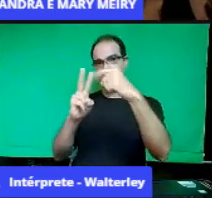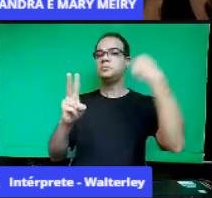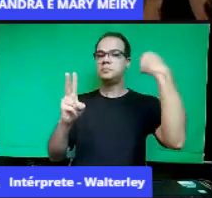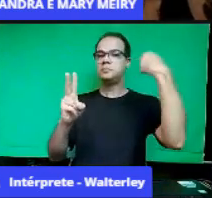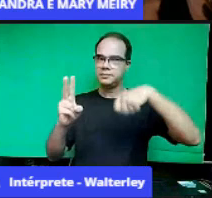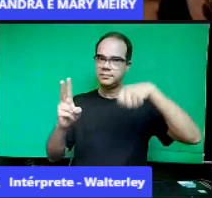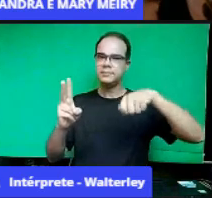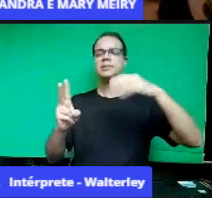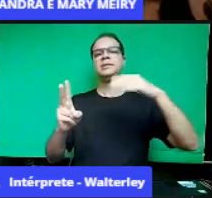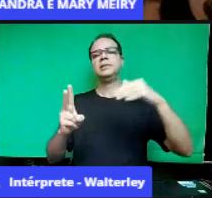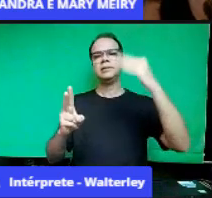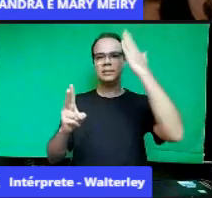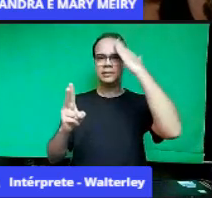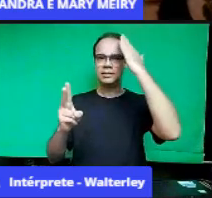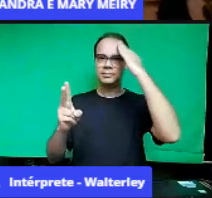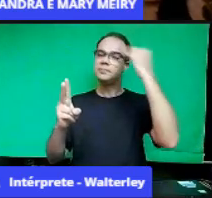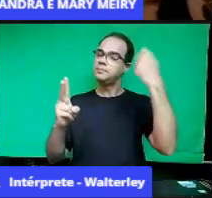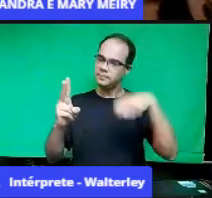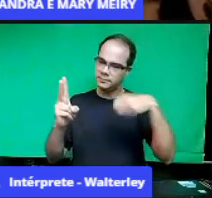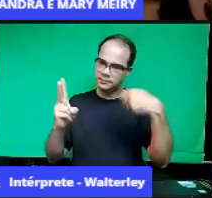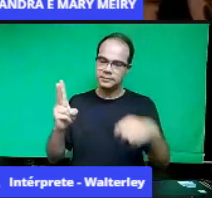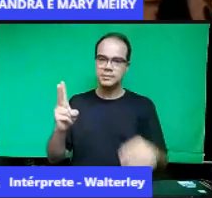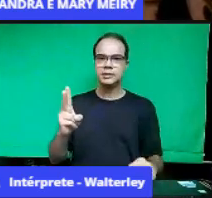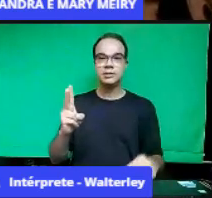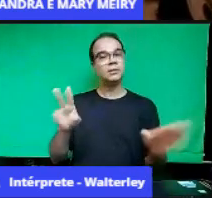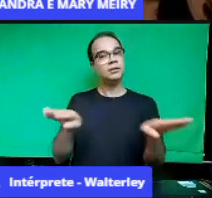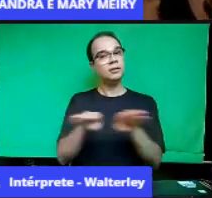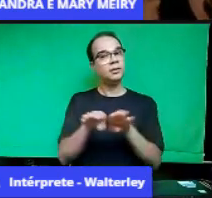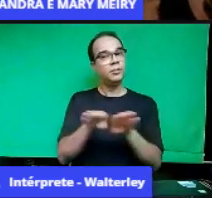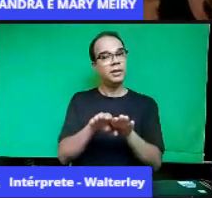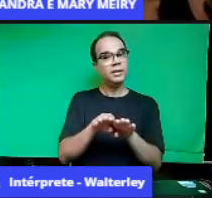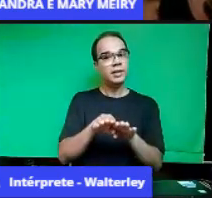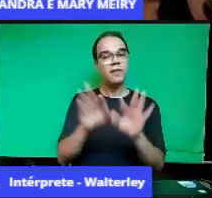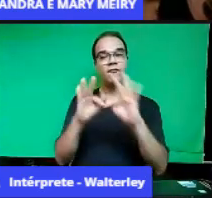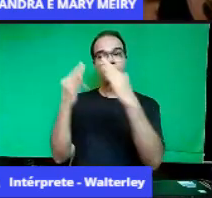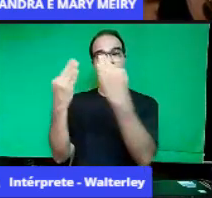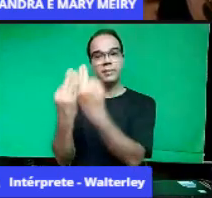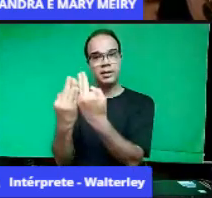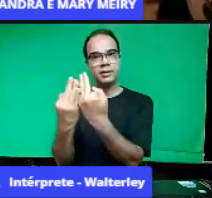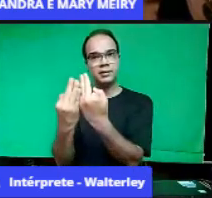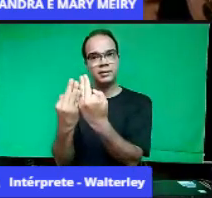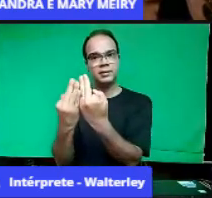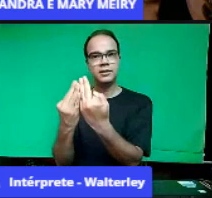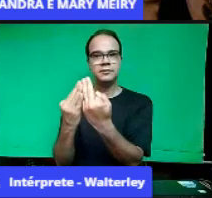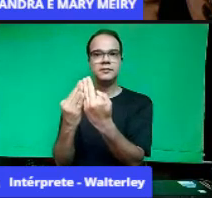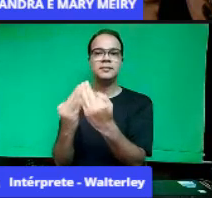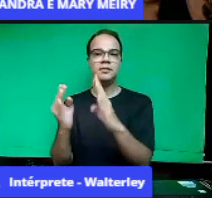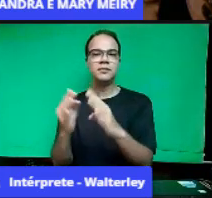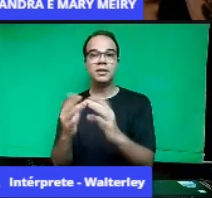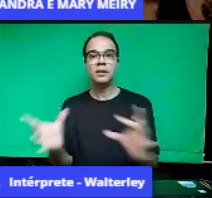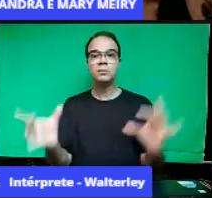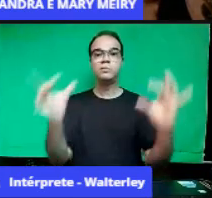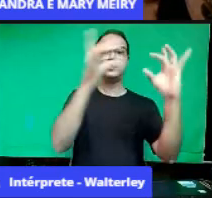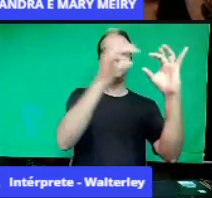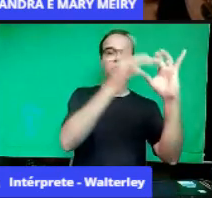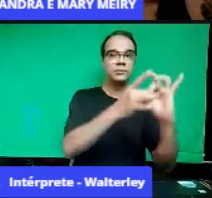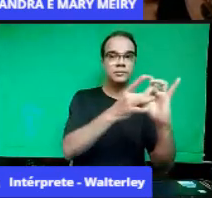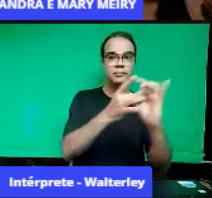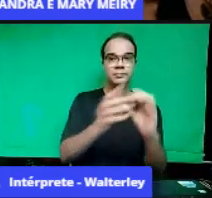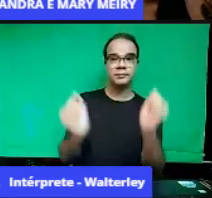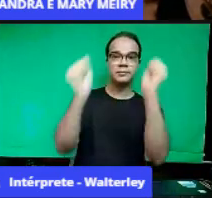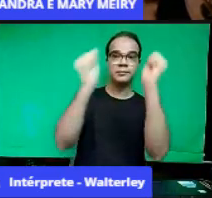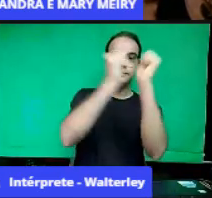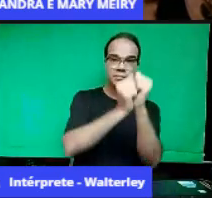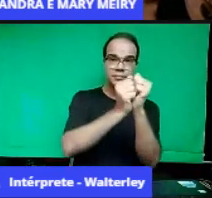realmente envolver a família, sim, né? Nessa participação, nesse processo todo, né? Do período escolar que essa criança vai